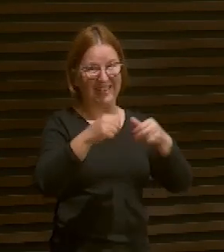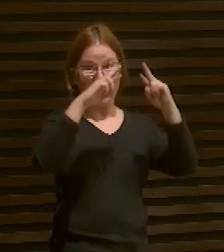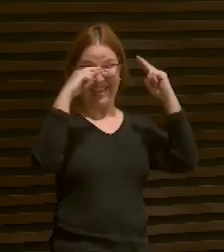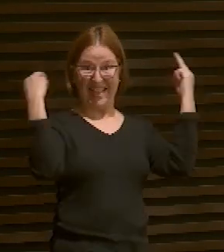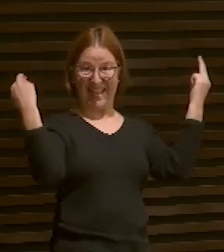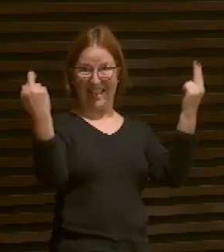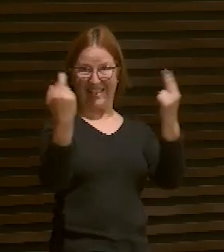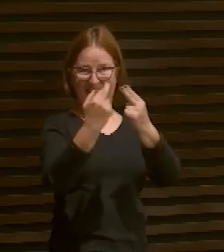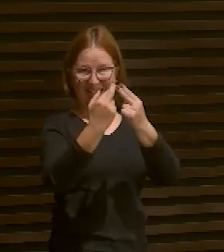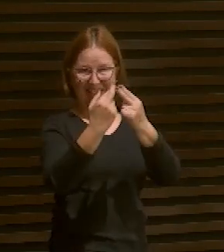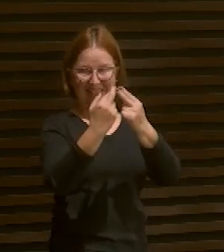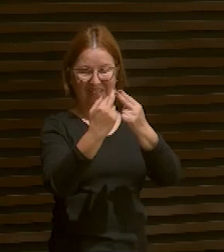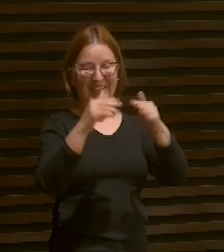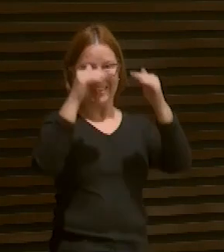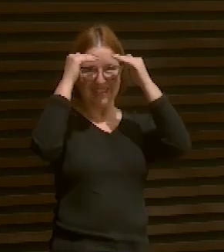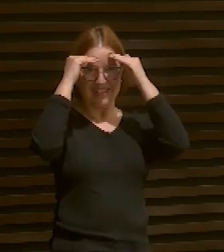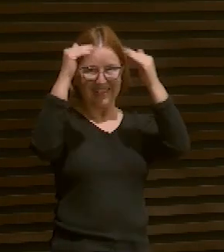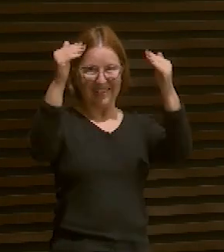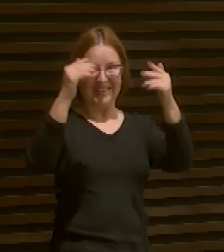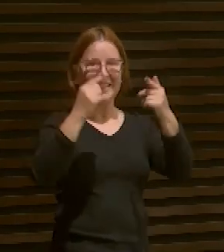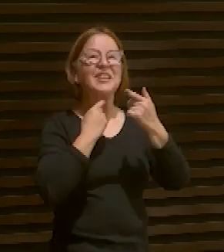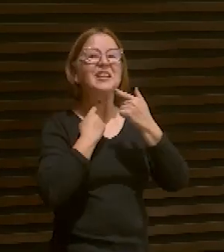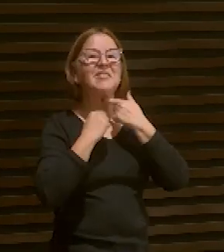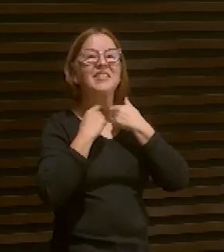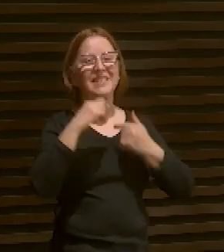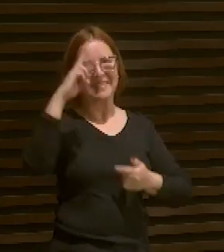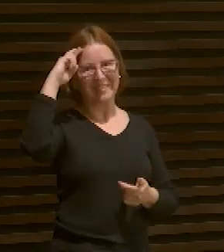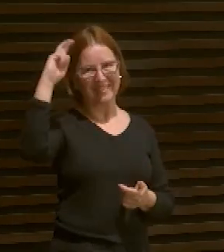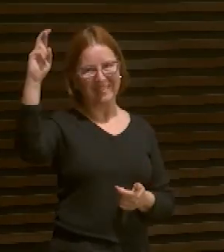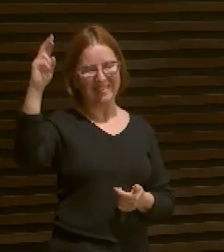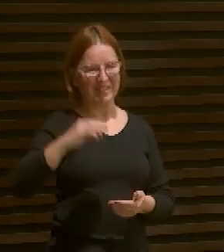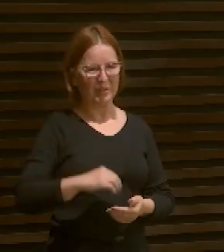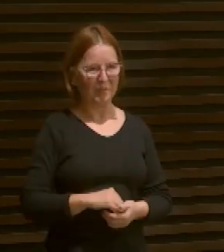e sermos submissos à vontade dele.